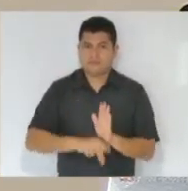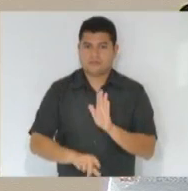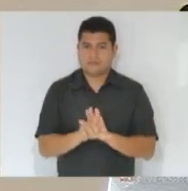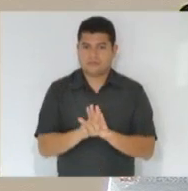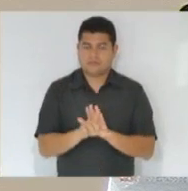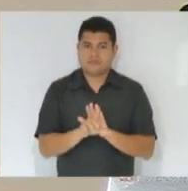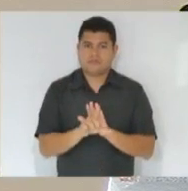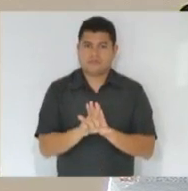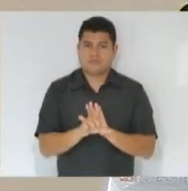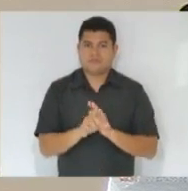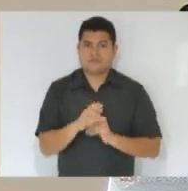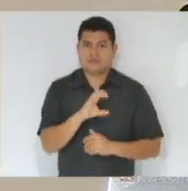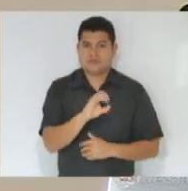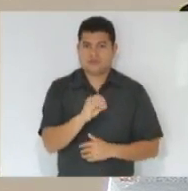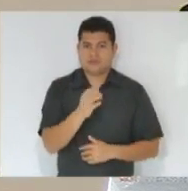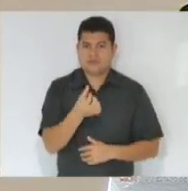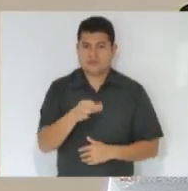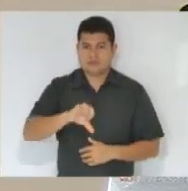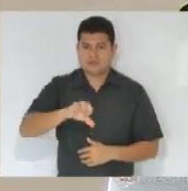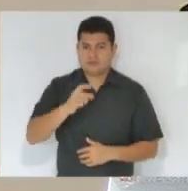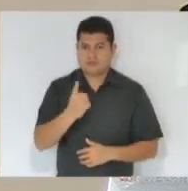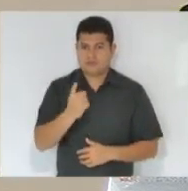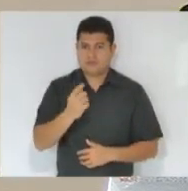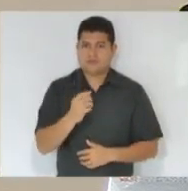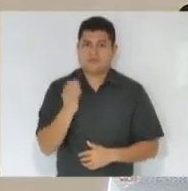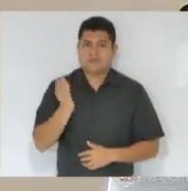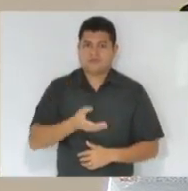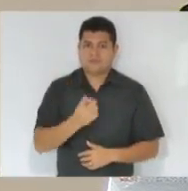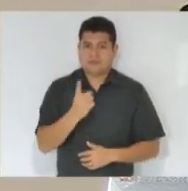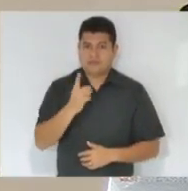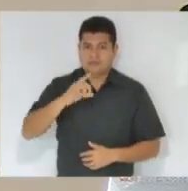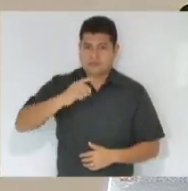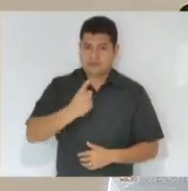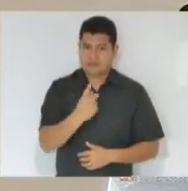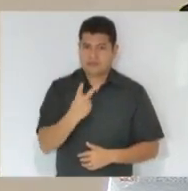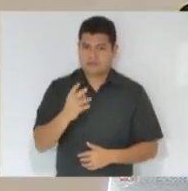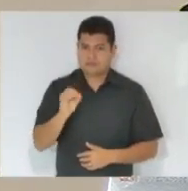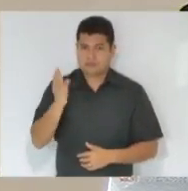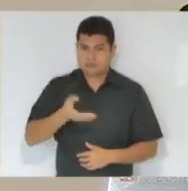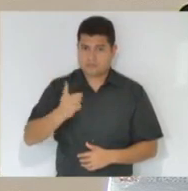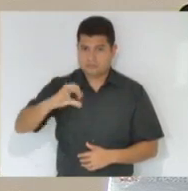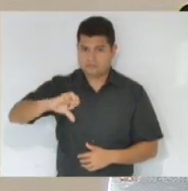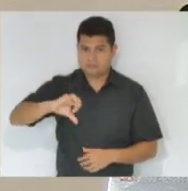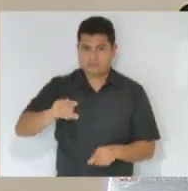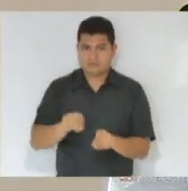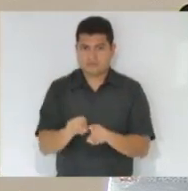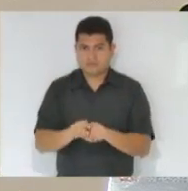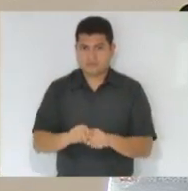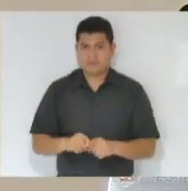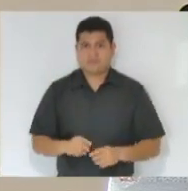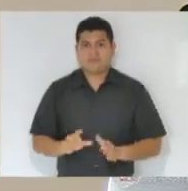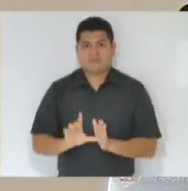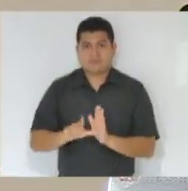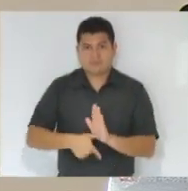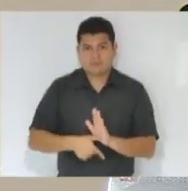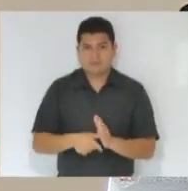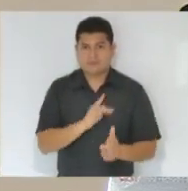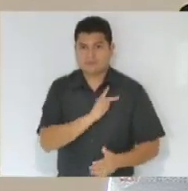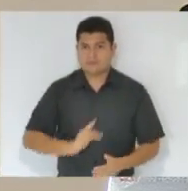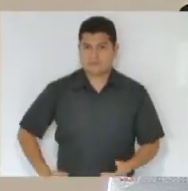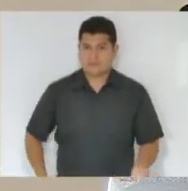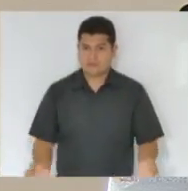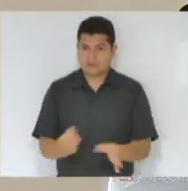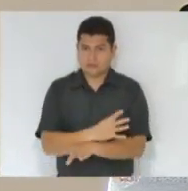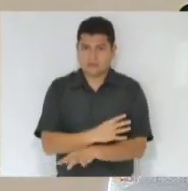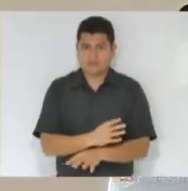número 091 e 120/2019. Na sequência, o senhor presidente encerrou a